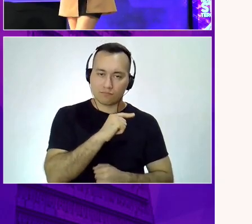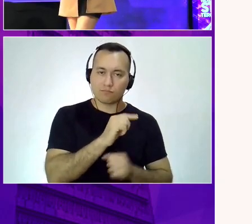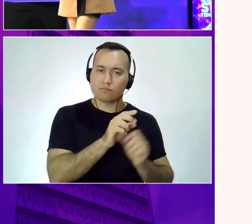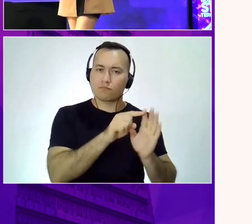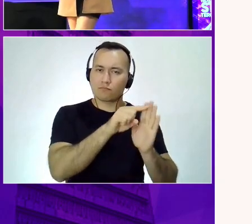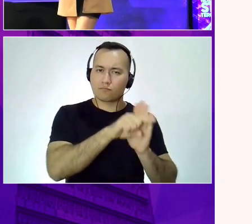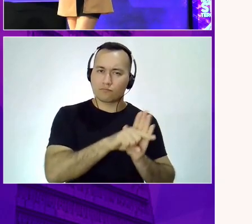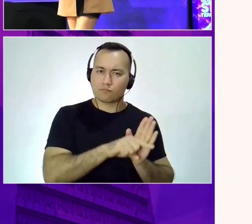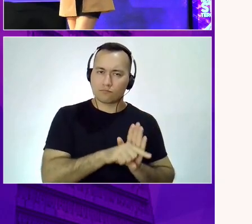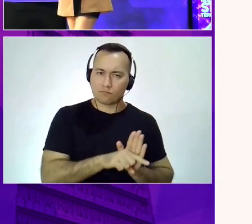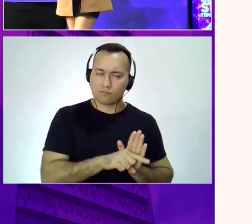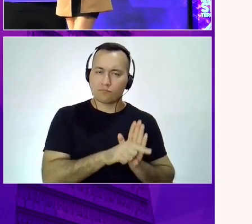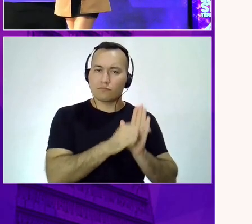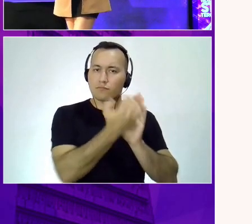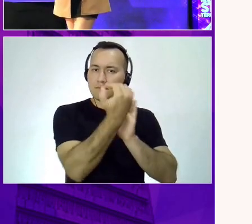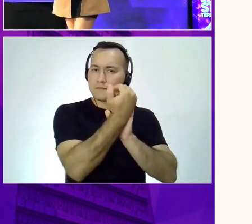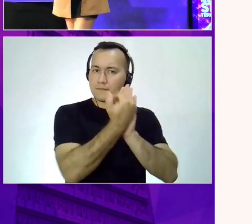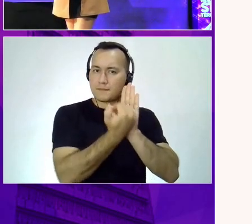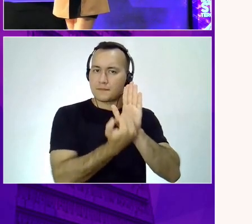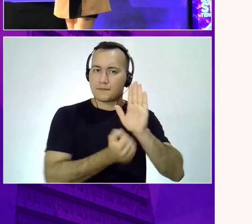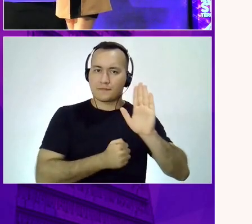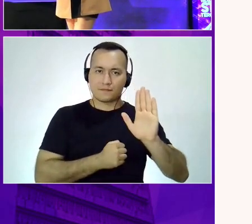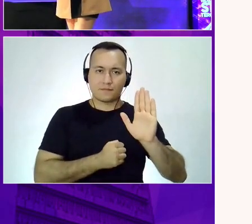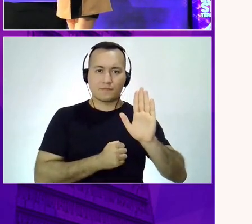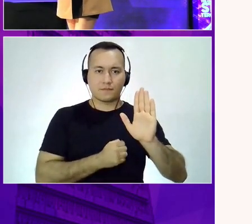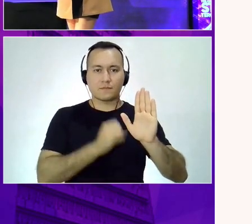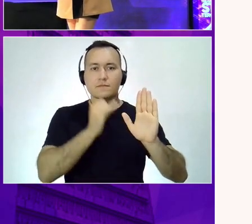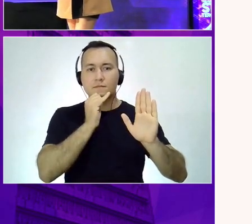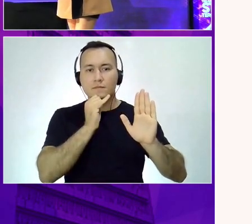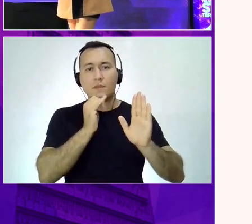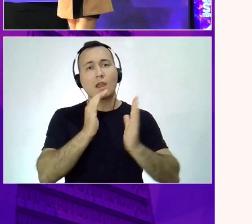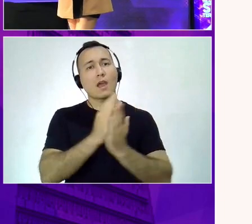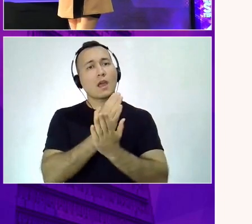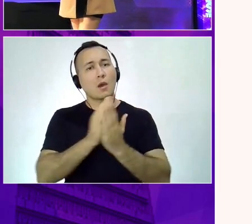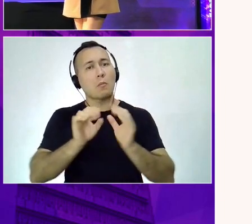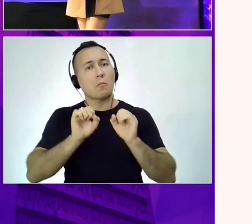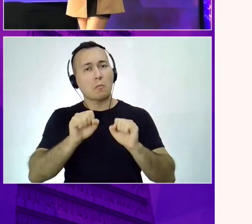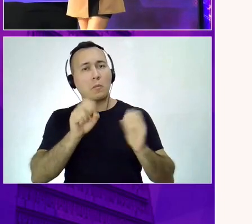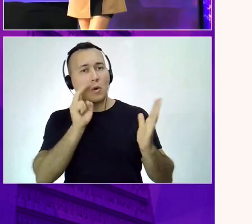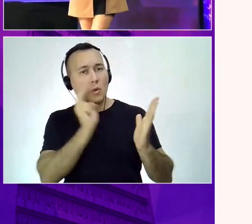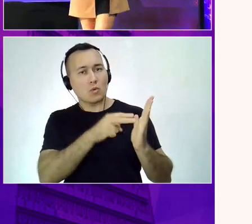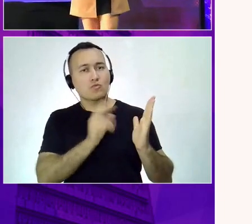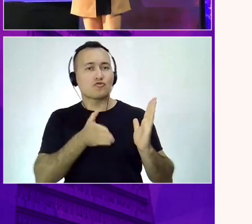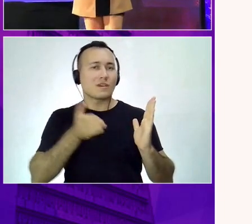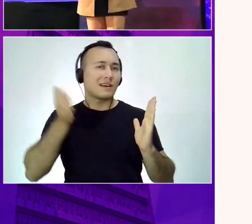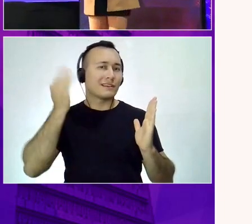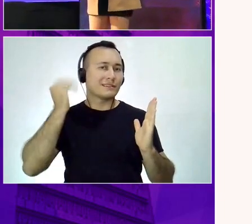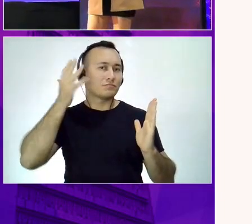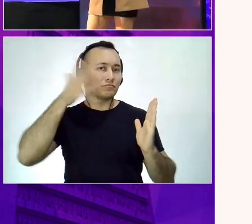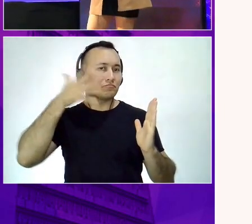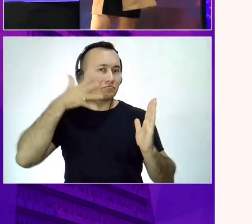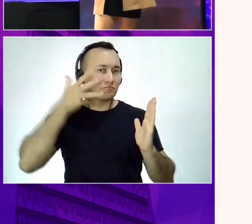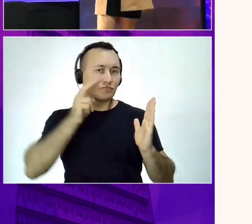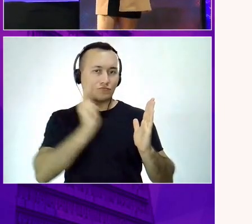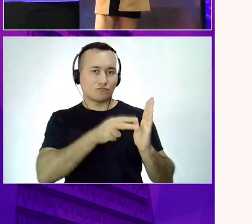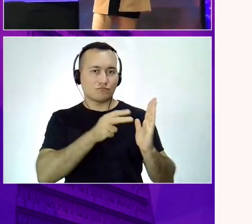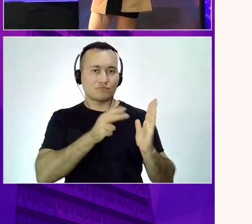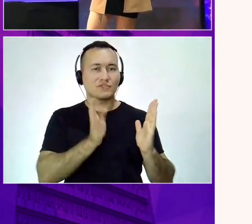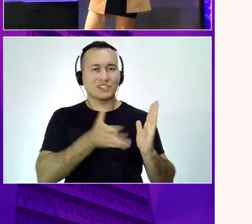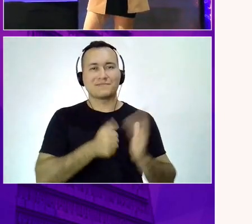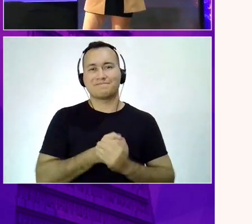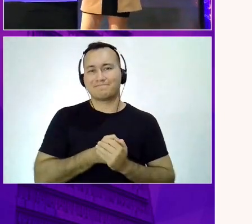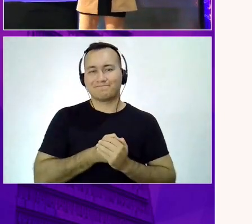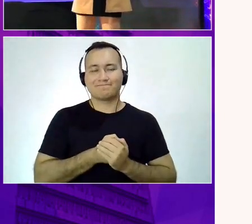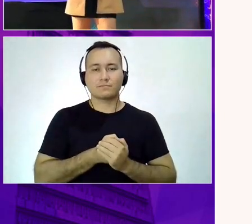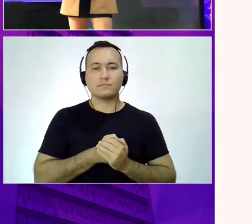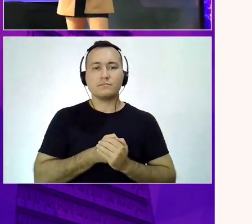interessantes. Provavelmente algumas coisas vocês vão lembrar de palestras que nós já vimos na trilha de microserviços. O primeiro, os limites dos